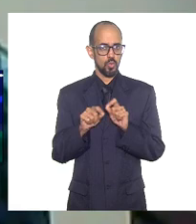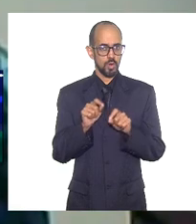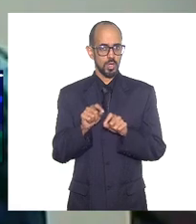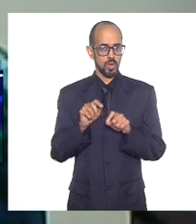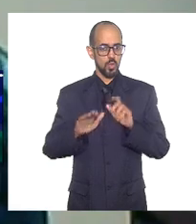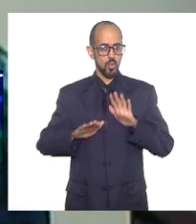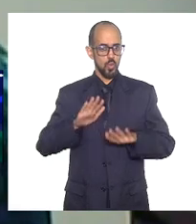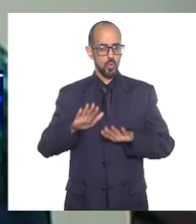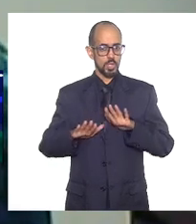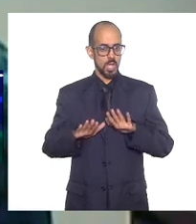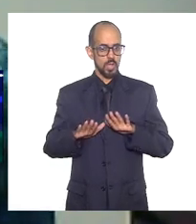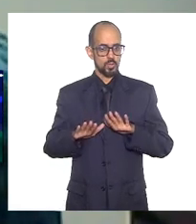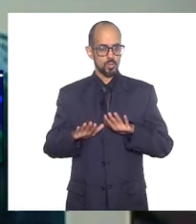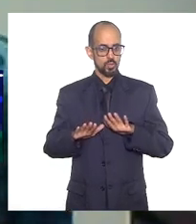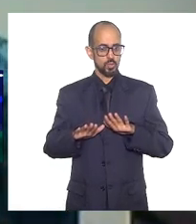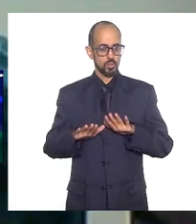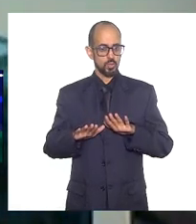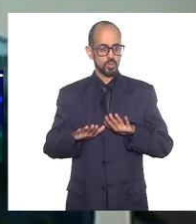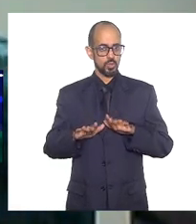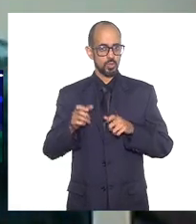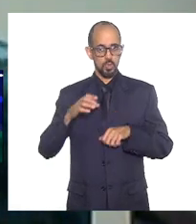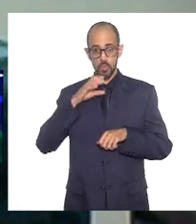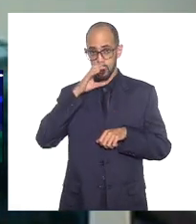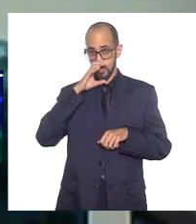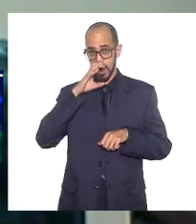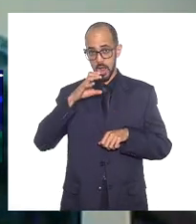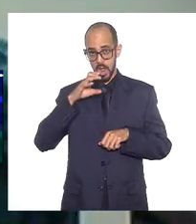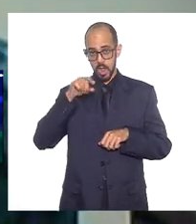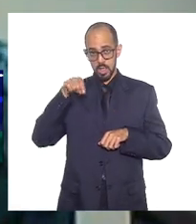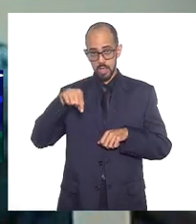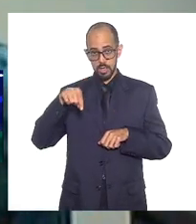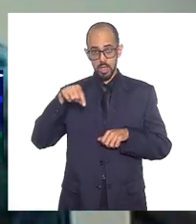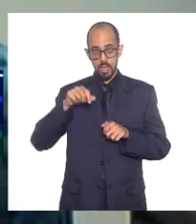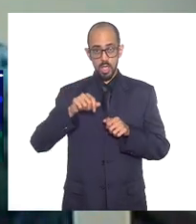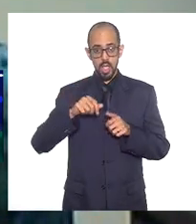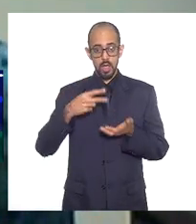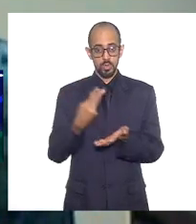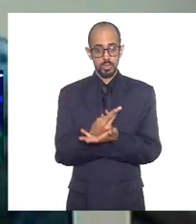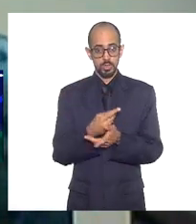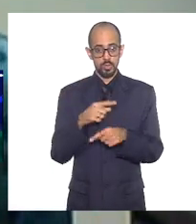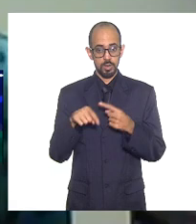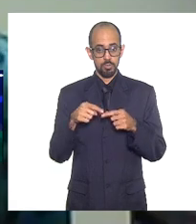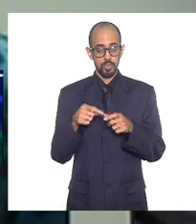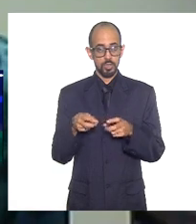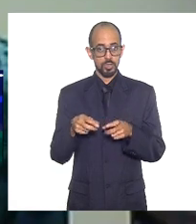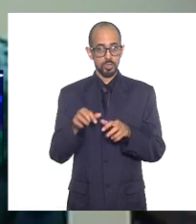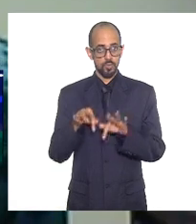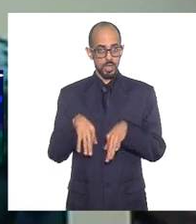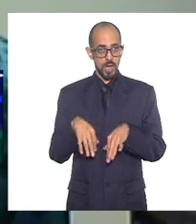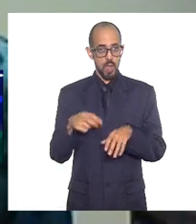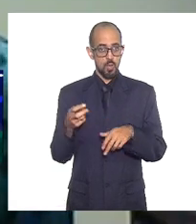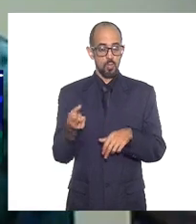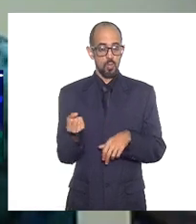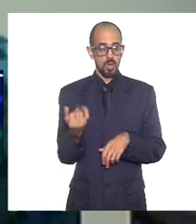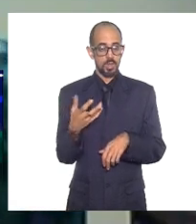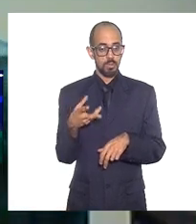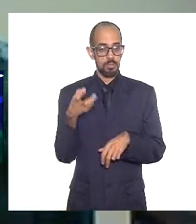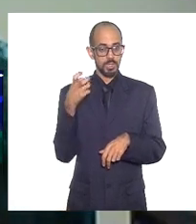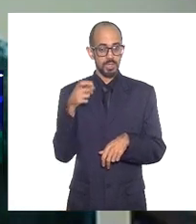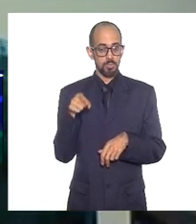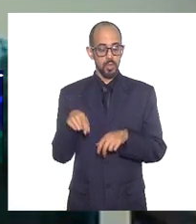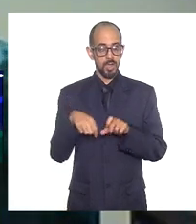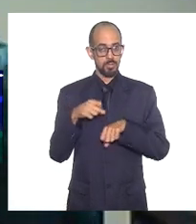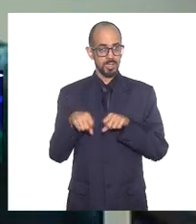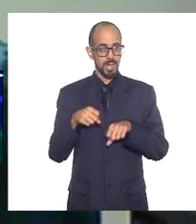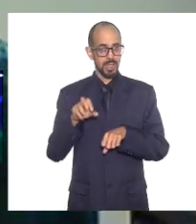cuidado que o agressor teve ao final, quando ele percebeu que a